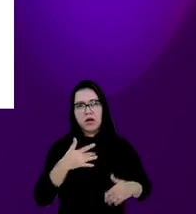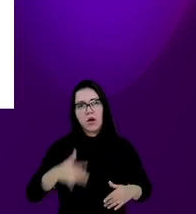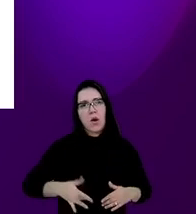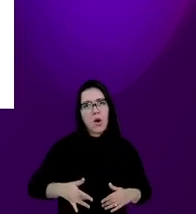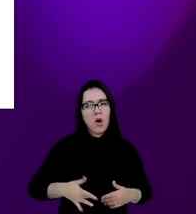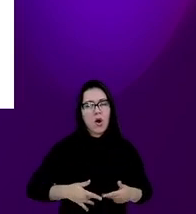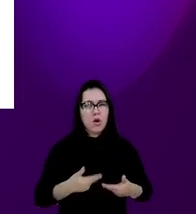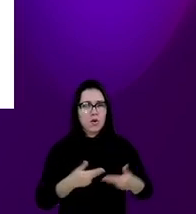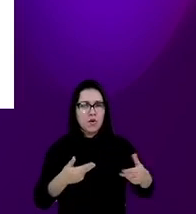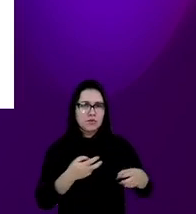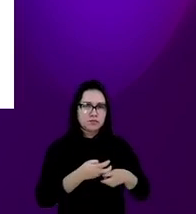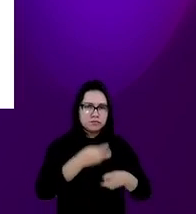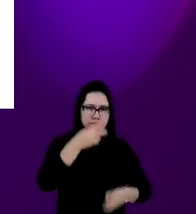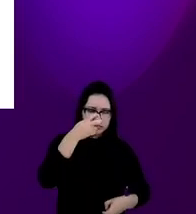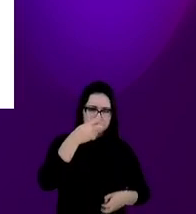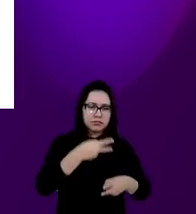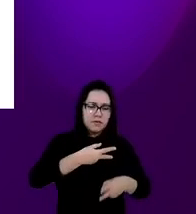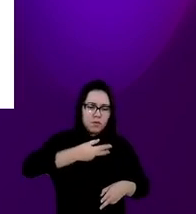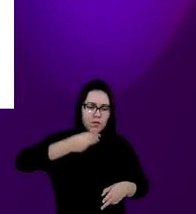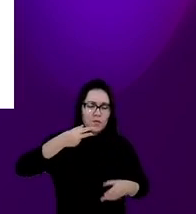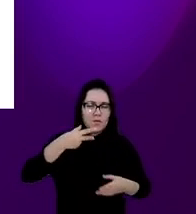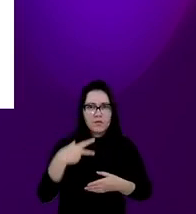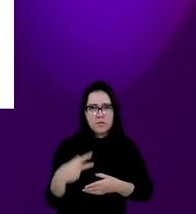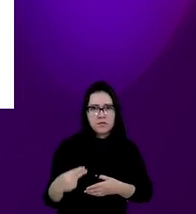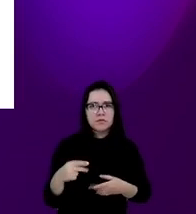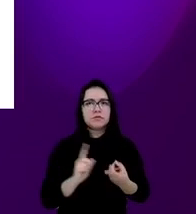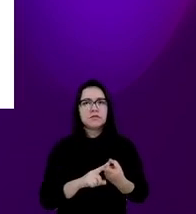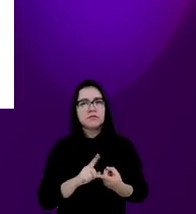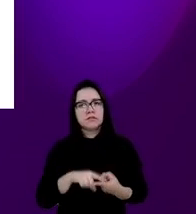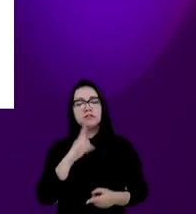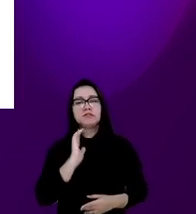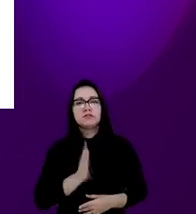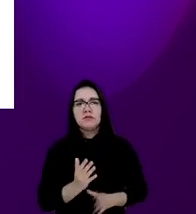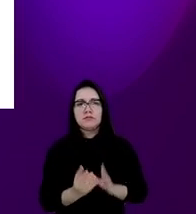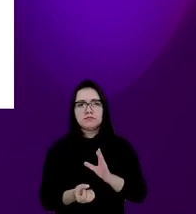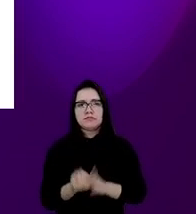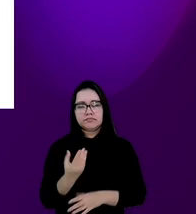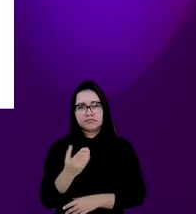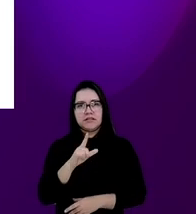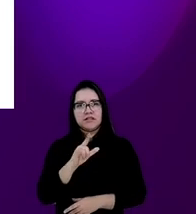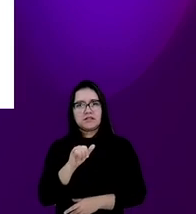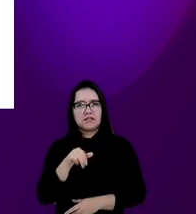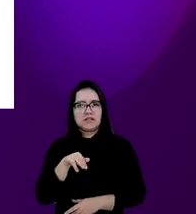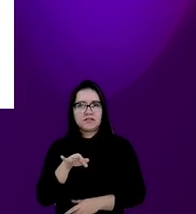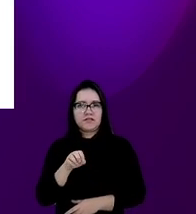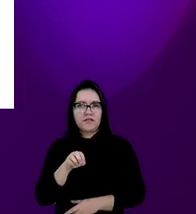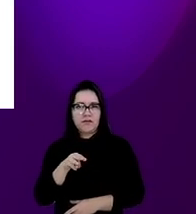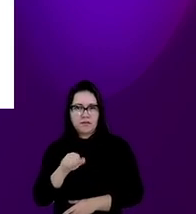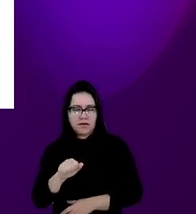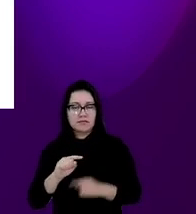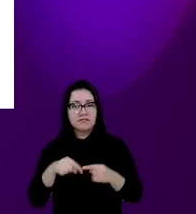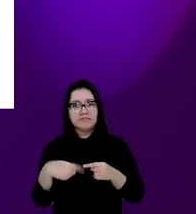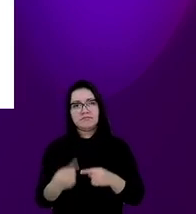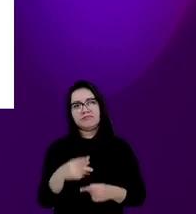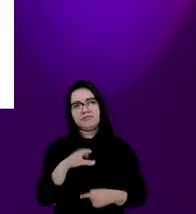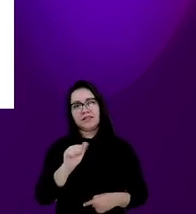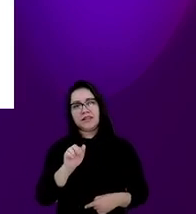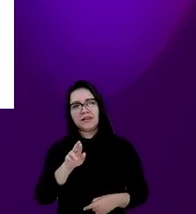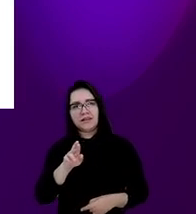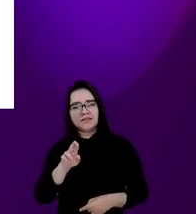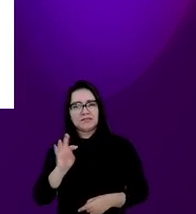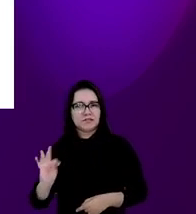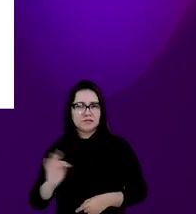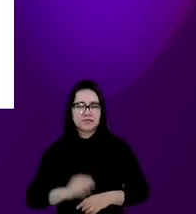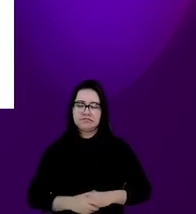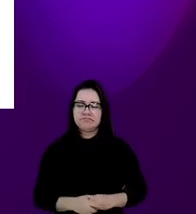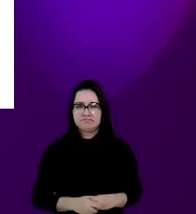óssea, também já está se descrevendo linfomas pós-CAR-T. Então, aqui vocês veem esses